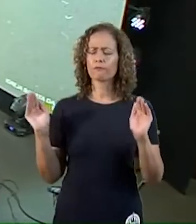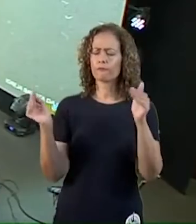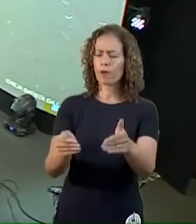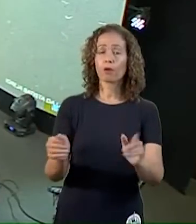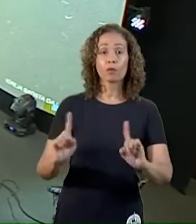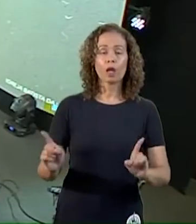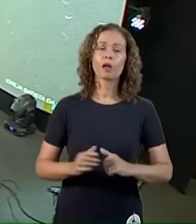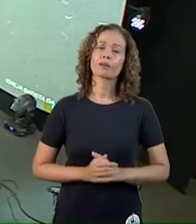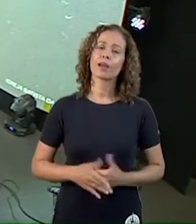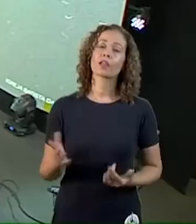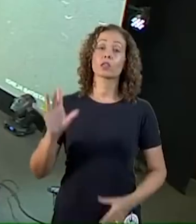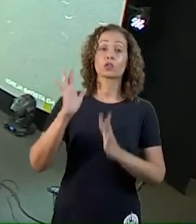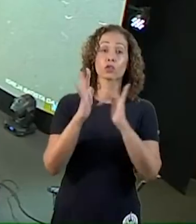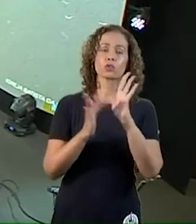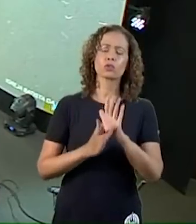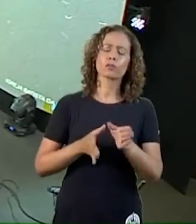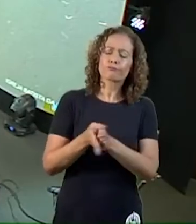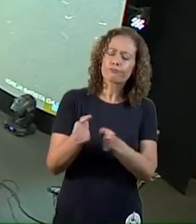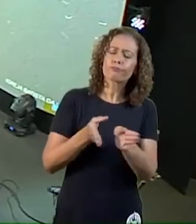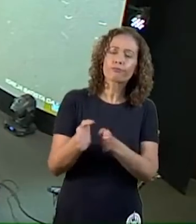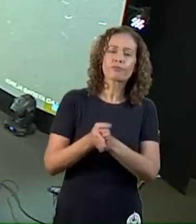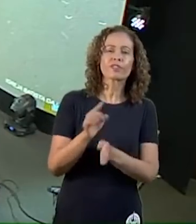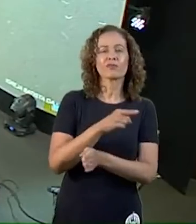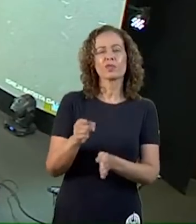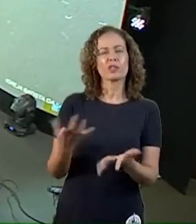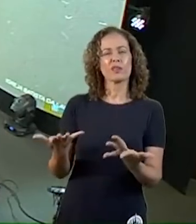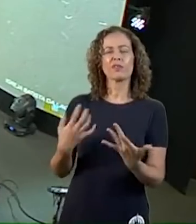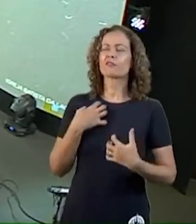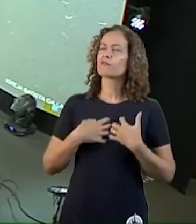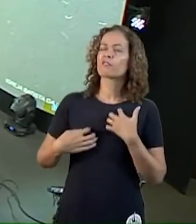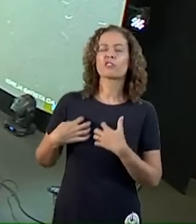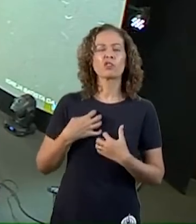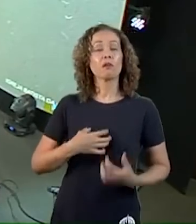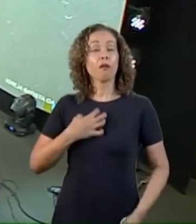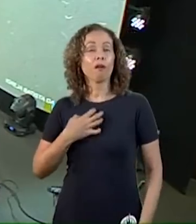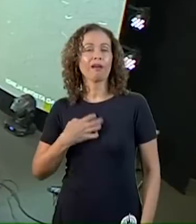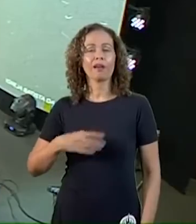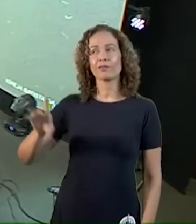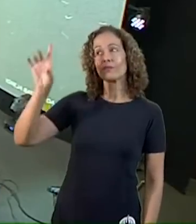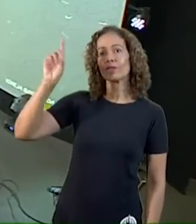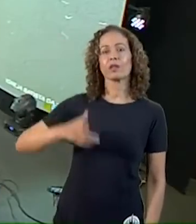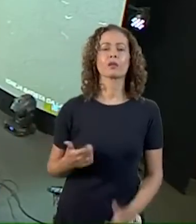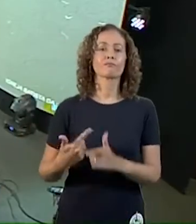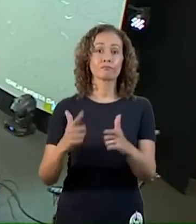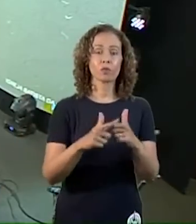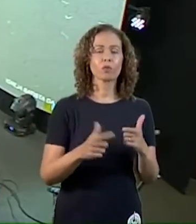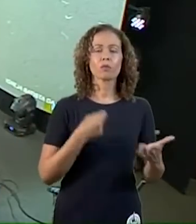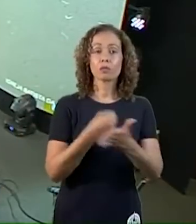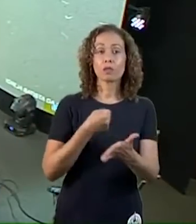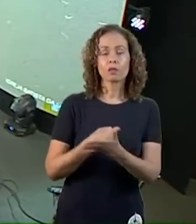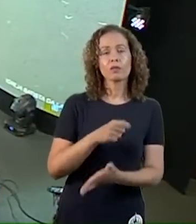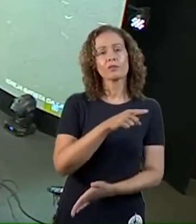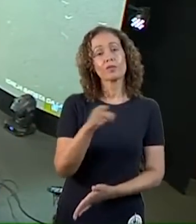te machuca ao invés de te melhorar. Você fica ressentido com Deus. Quando vem os problemas e as lutas, você fala: por que,